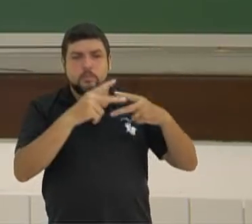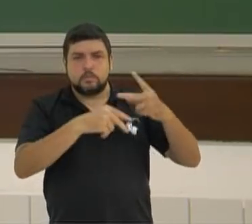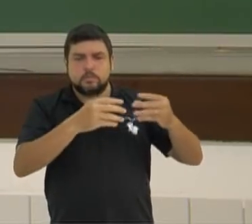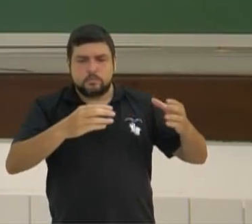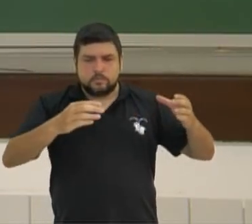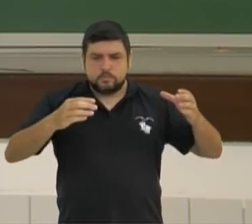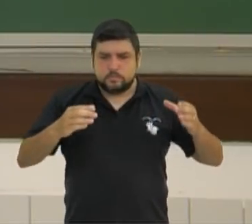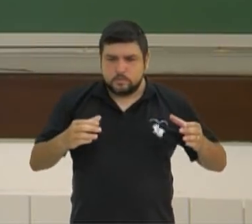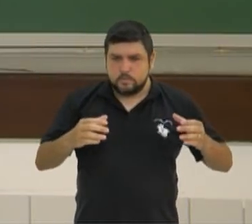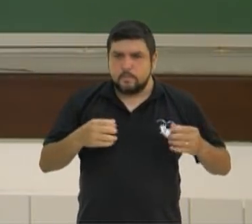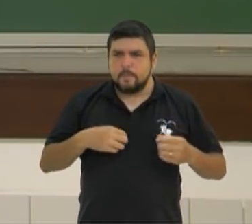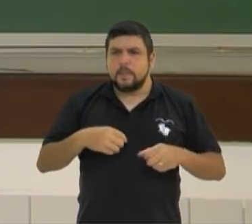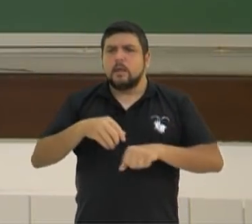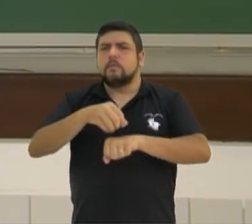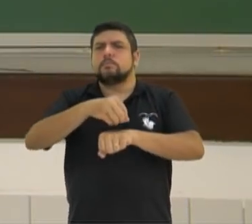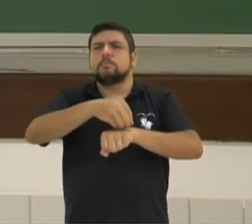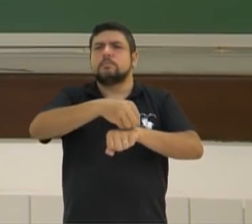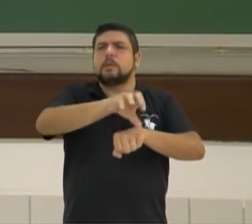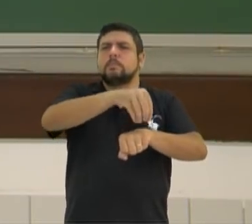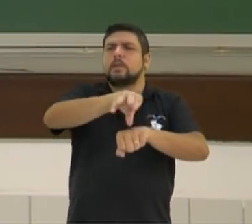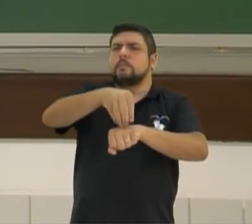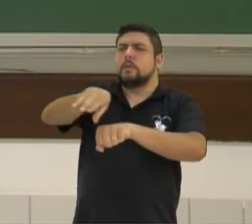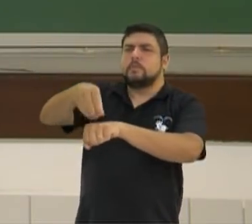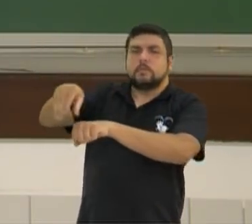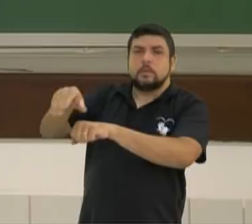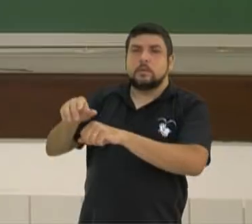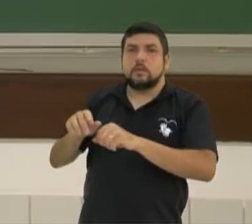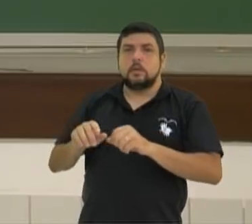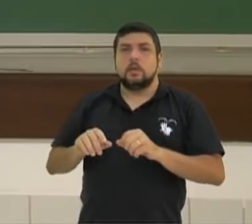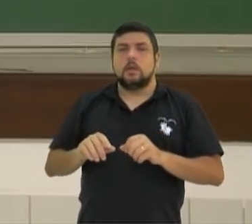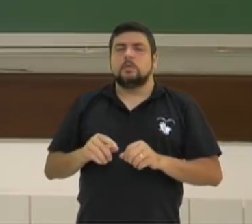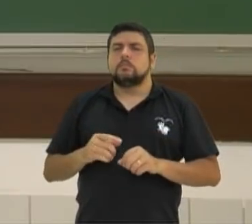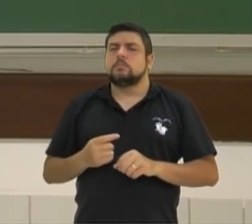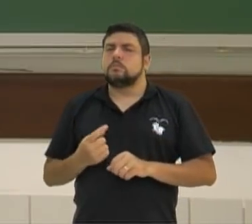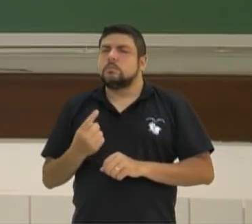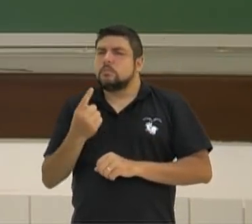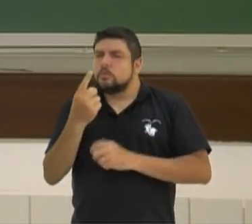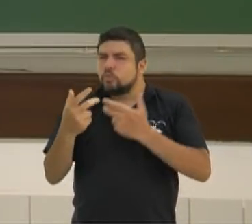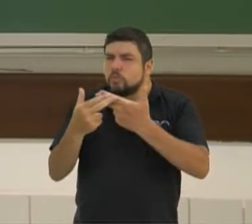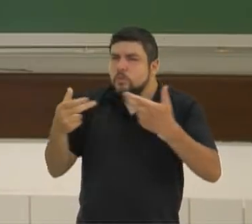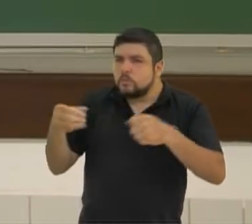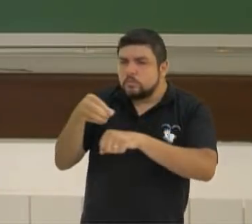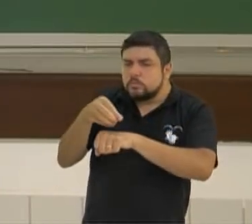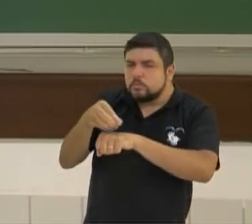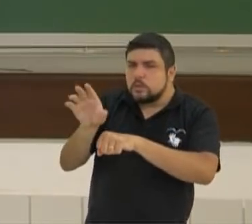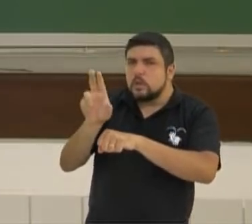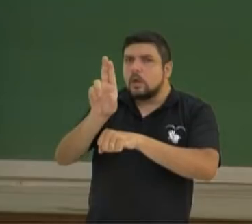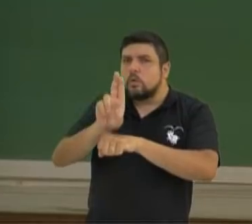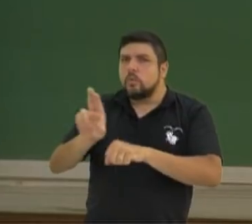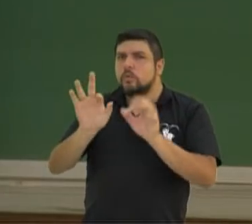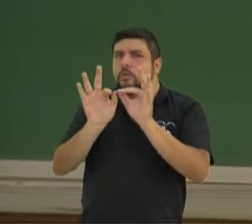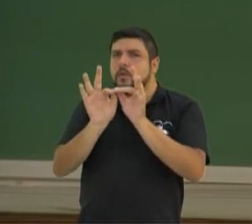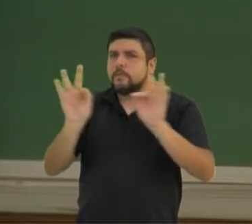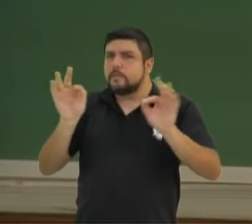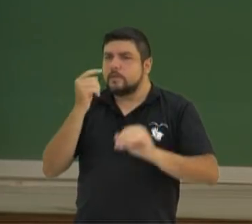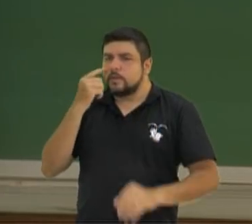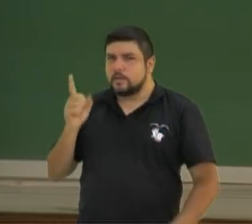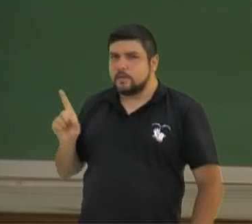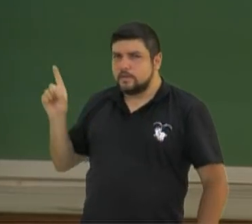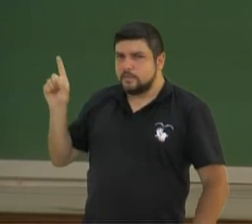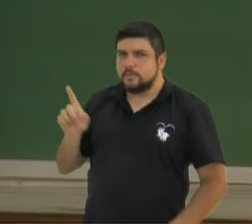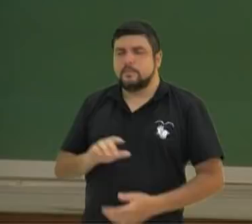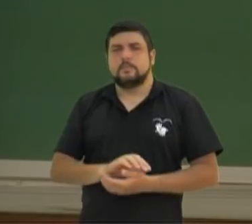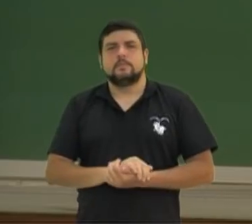this Malala's message and answer. Essa é uma das mensagens que